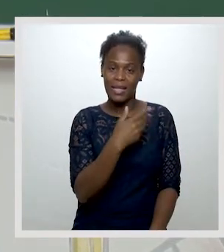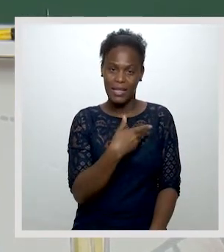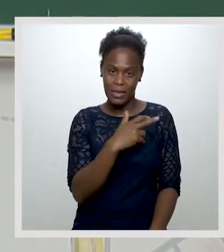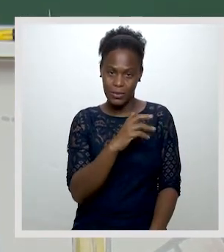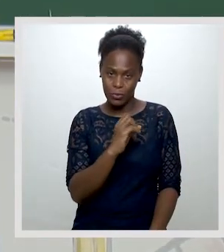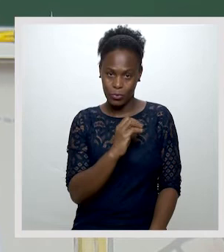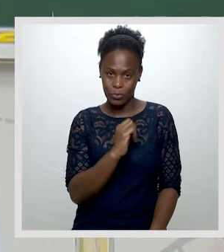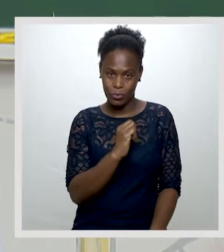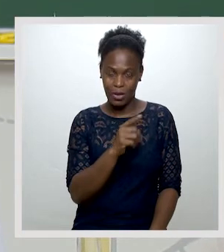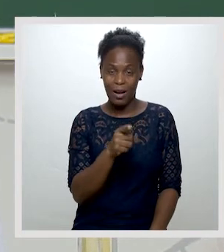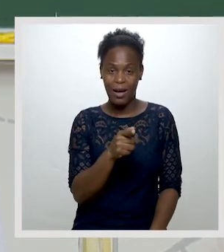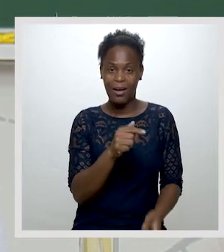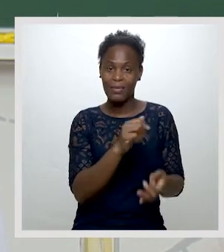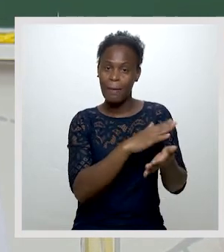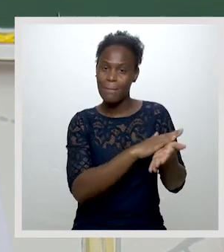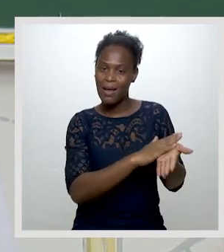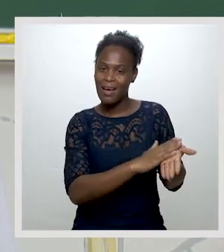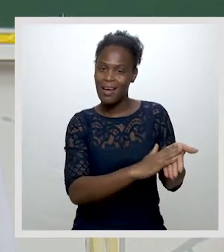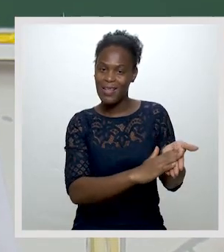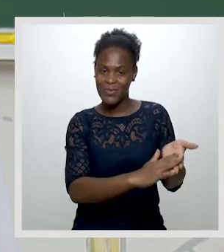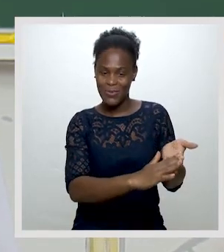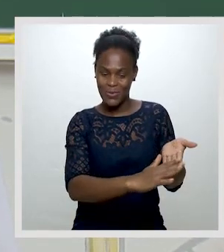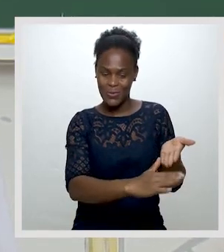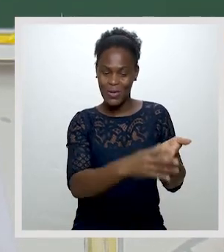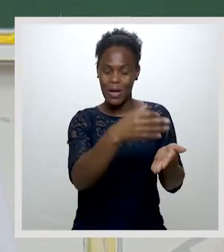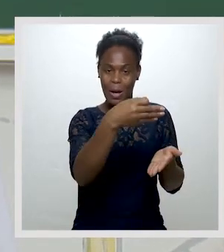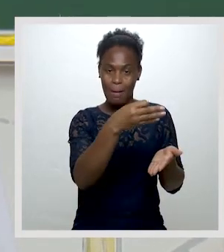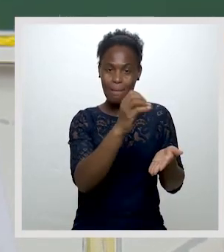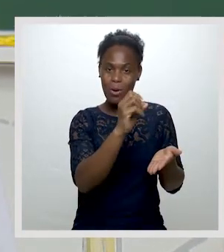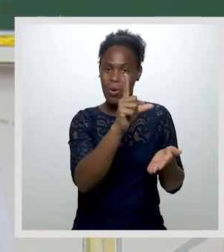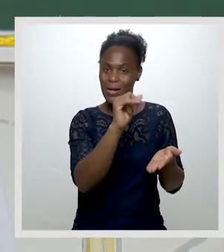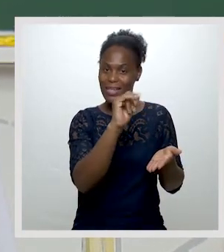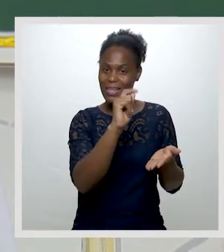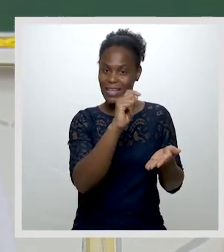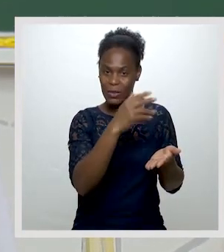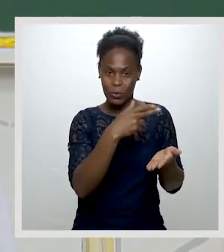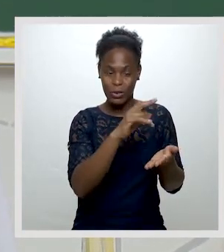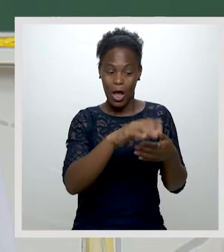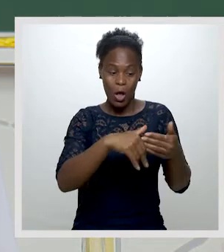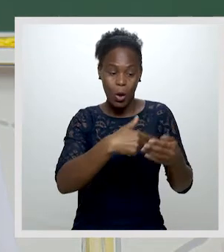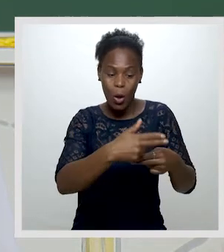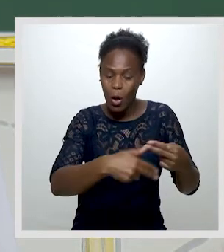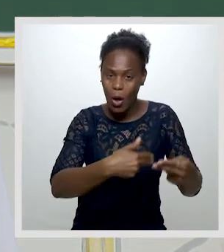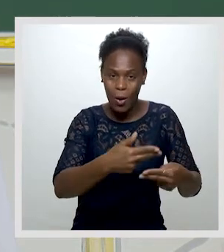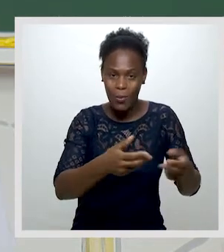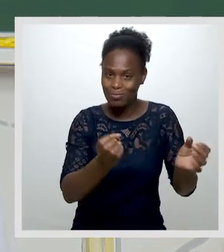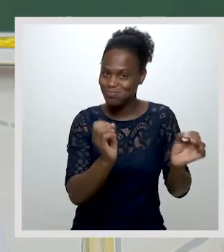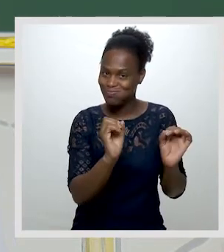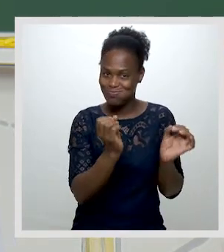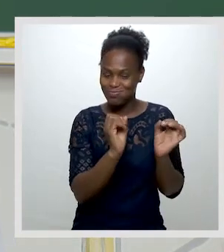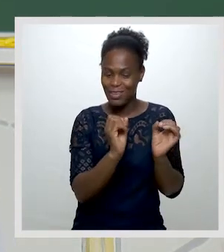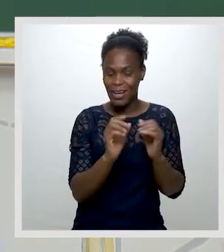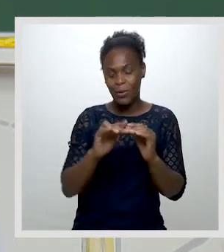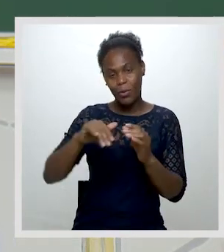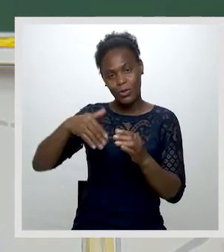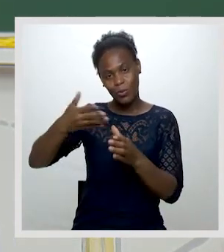têm superfícies planas, os sólidos que não rolam, tá certo? E deste